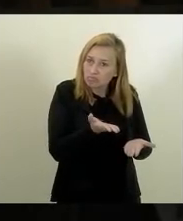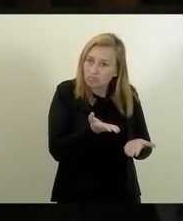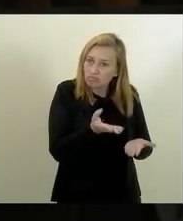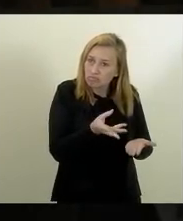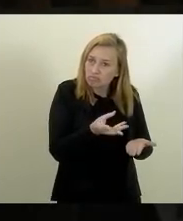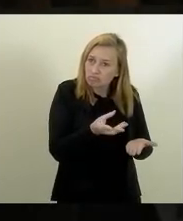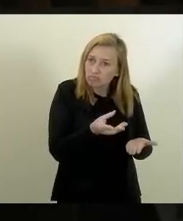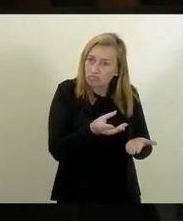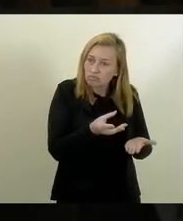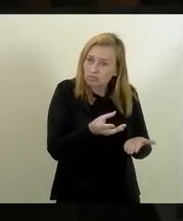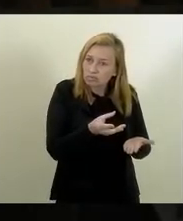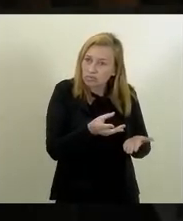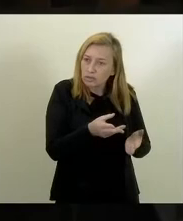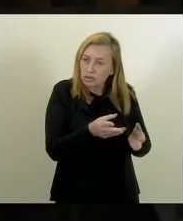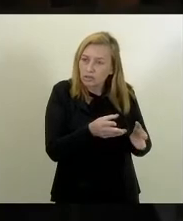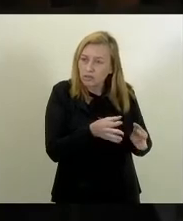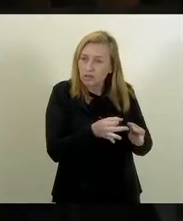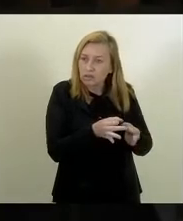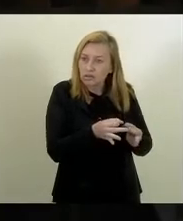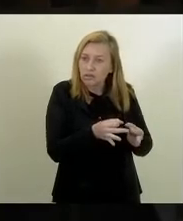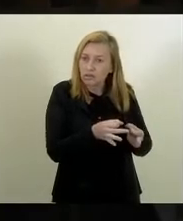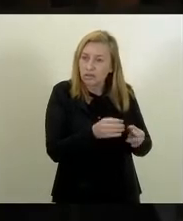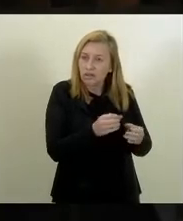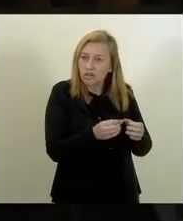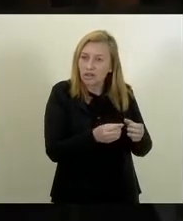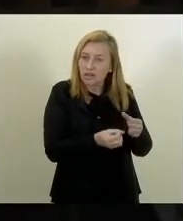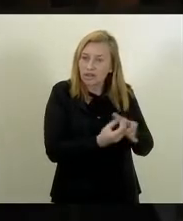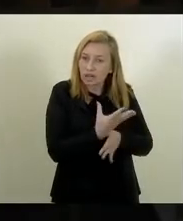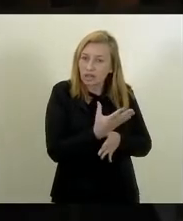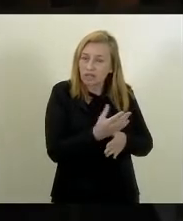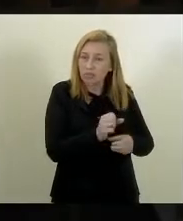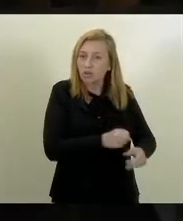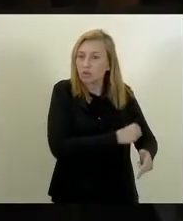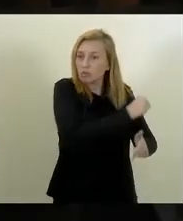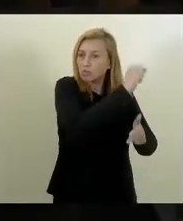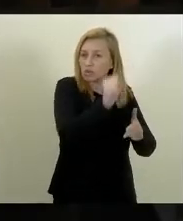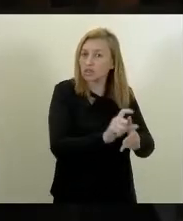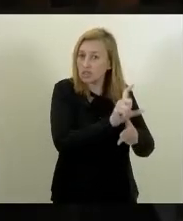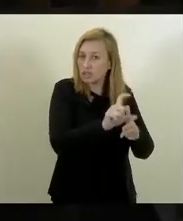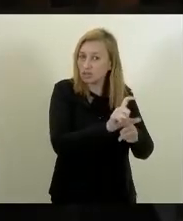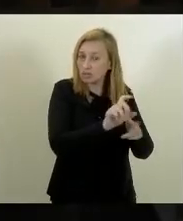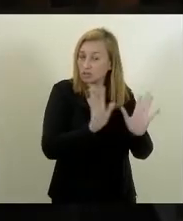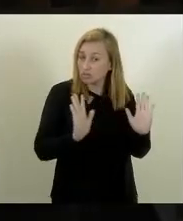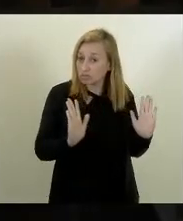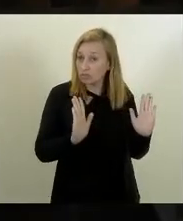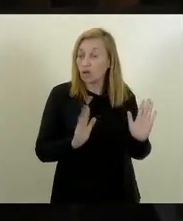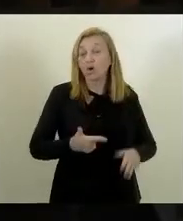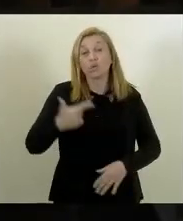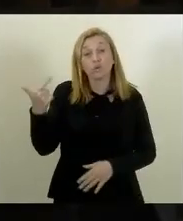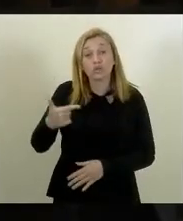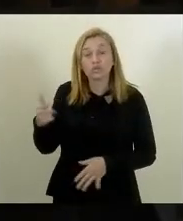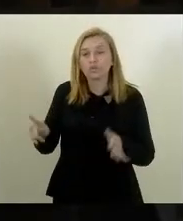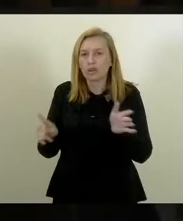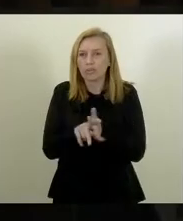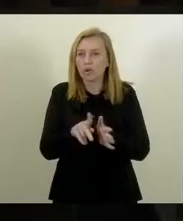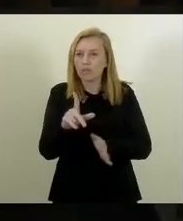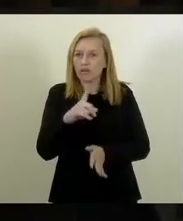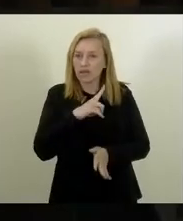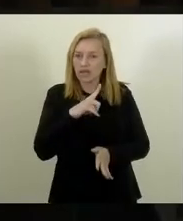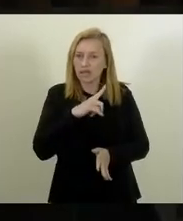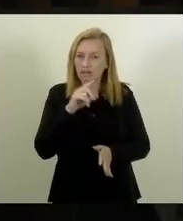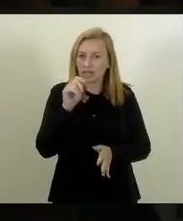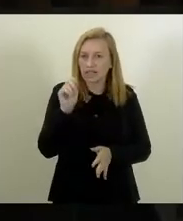ela deve ser feita pelo Poder Executivo, gestor. Esse é o primeiro ponto. O segundo, na própria lei de